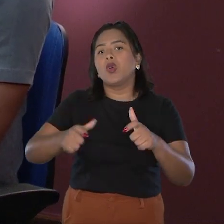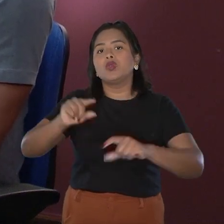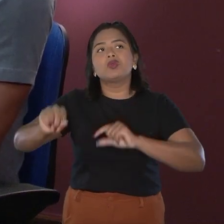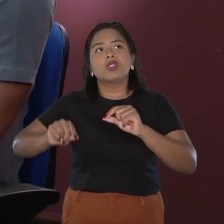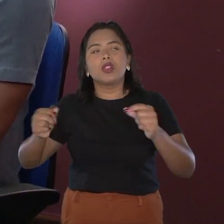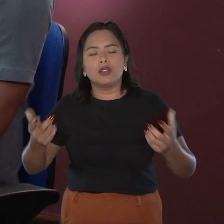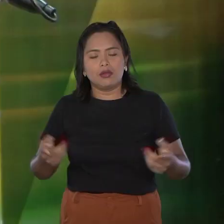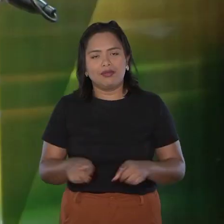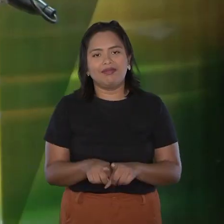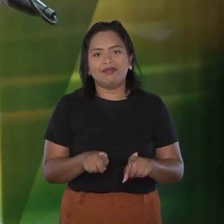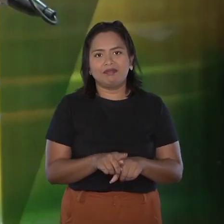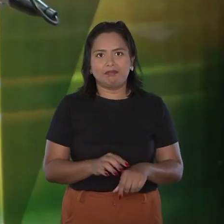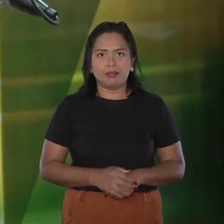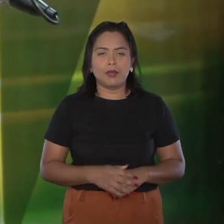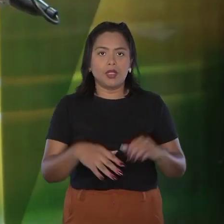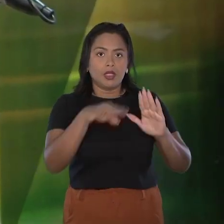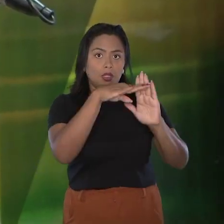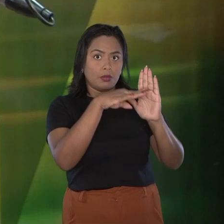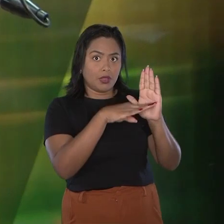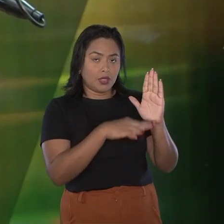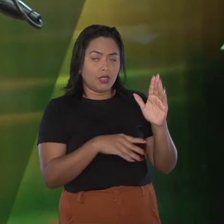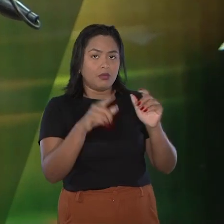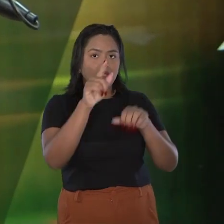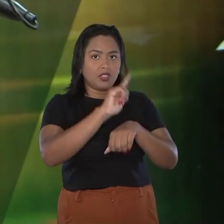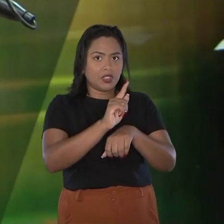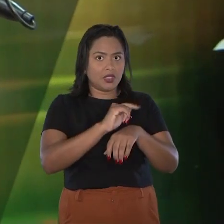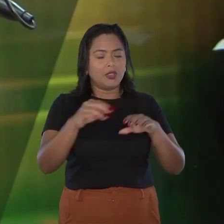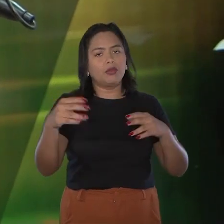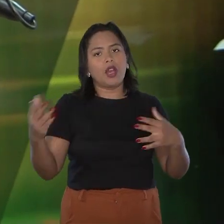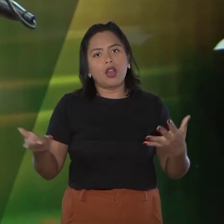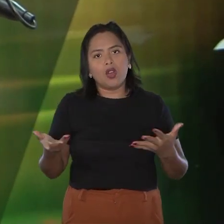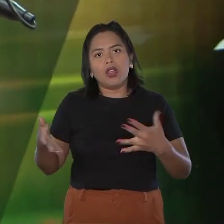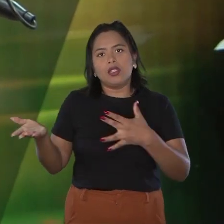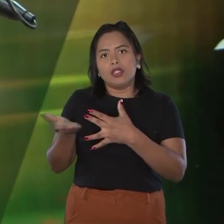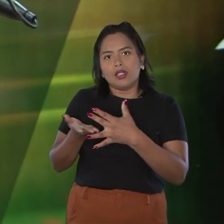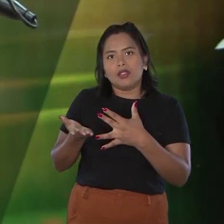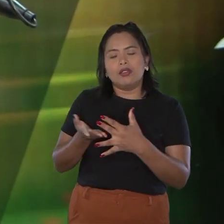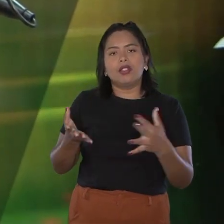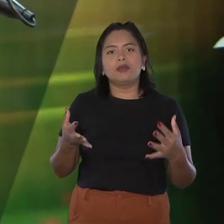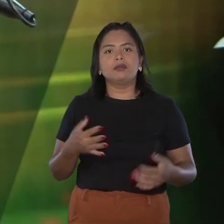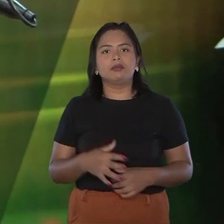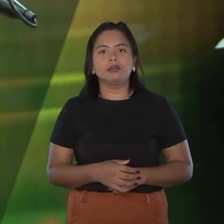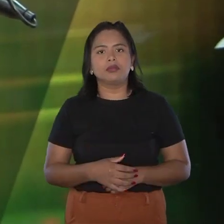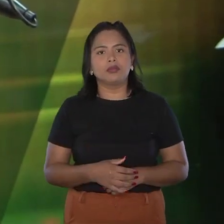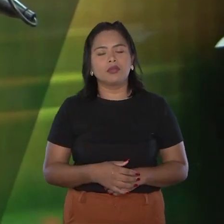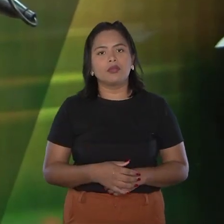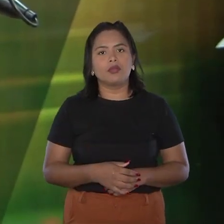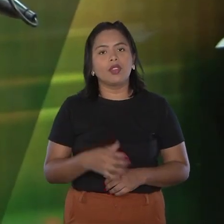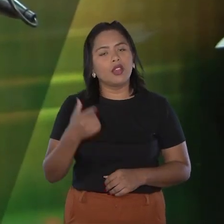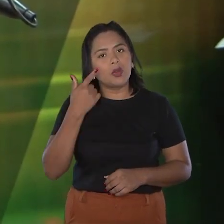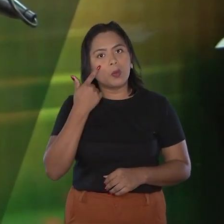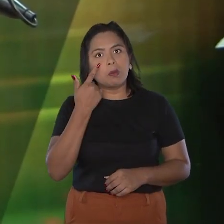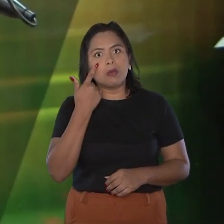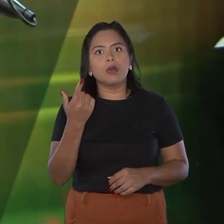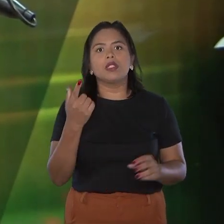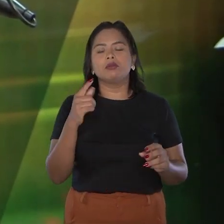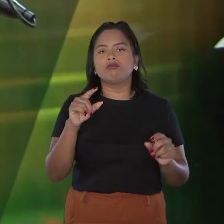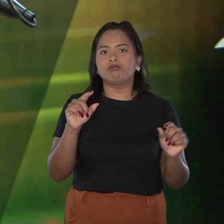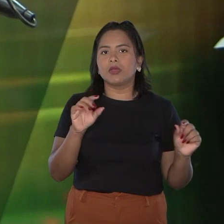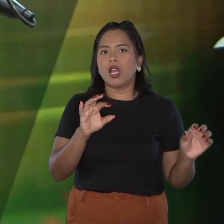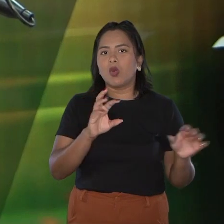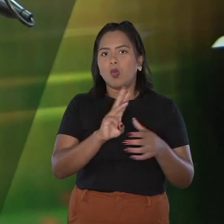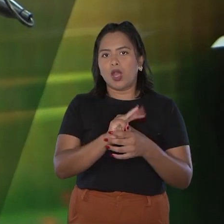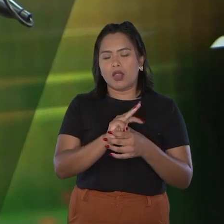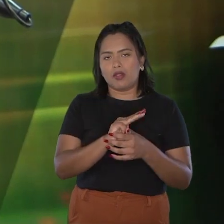para o que né o assunto é gestão a gente vai a um breve intervalo Fique por dentro de tudo que ocorre na universidade basta